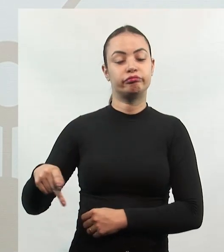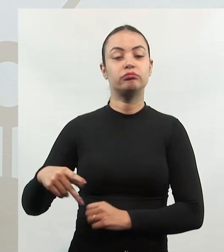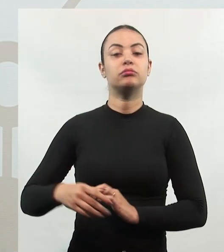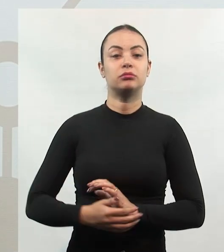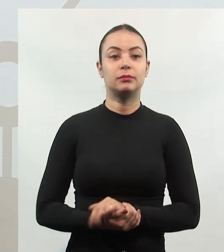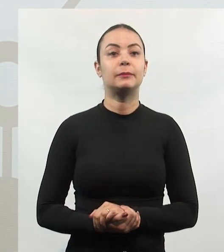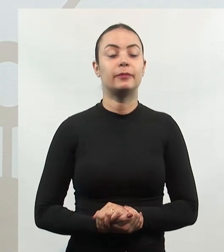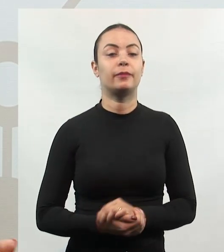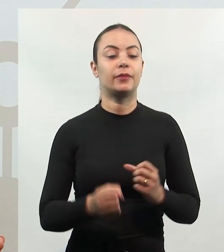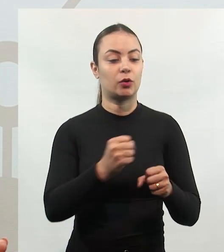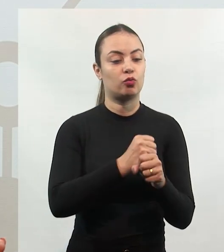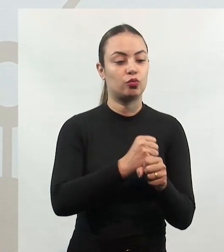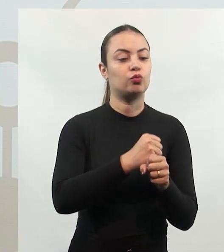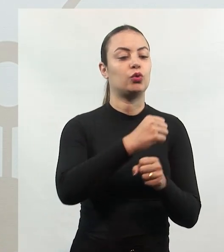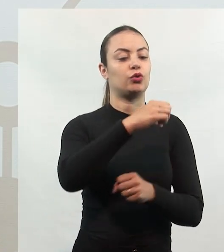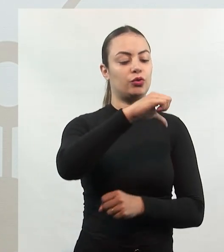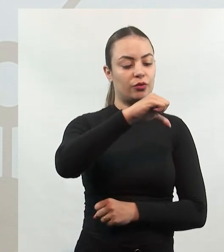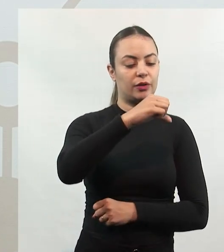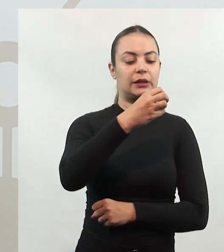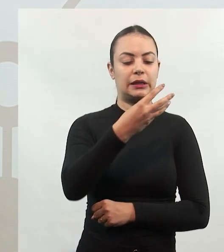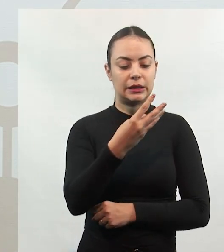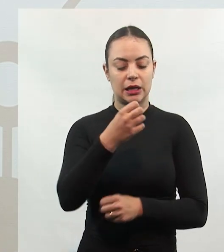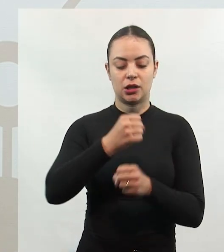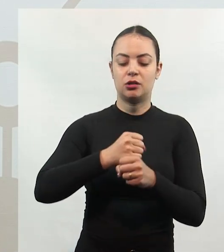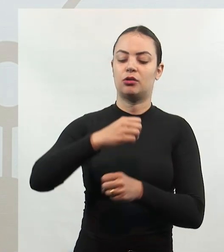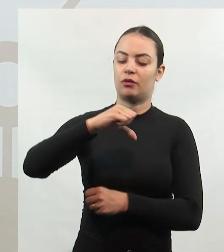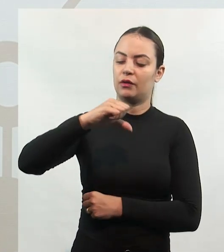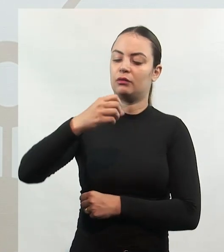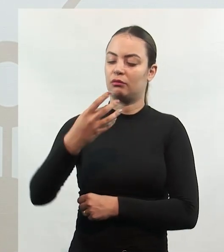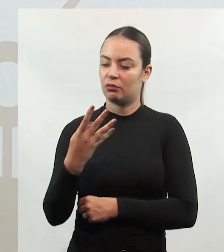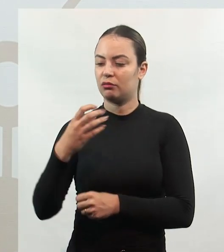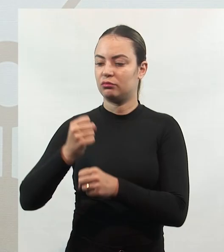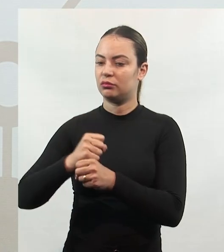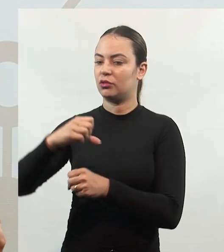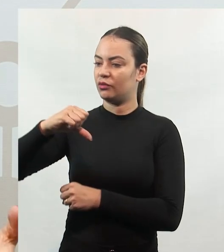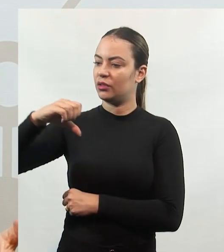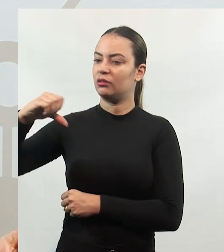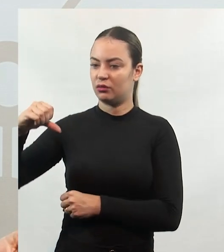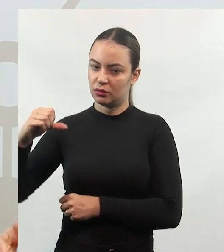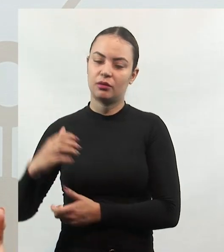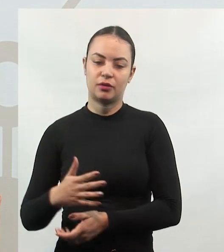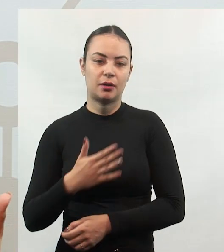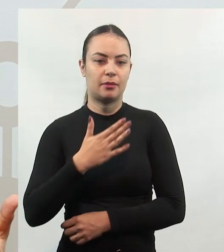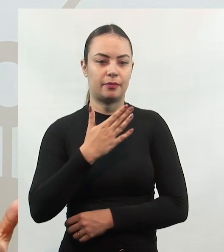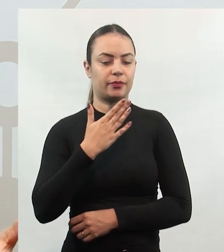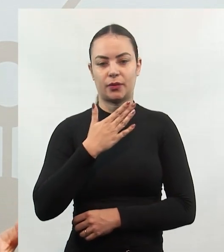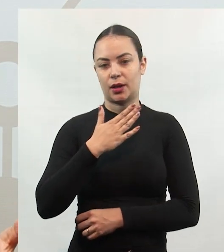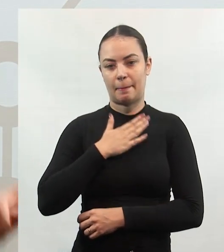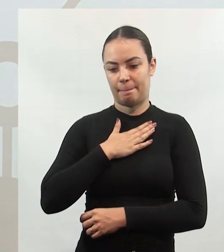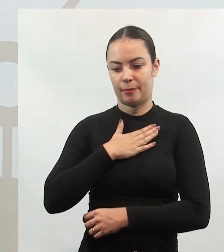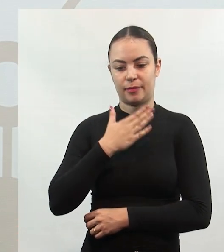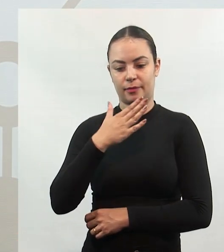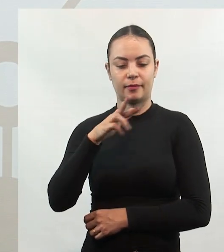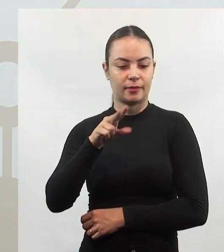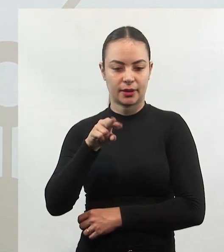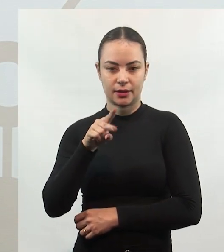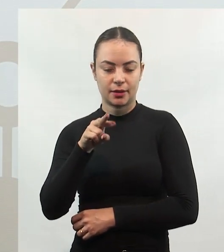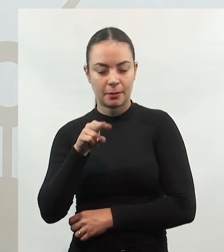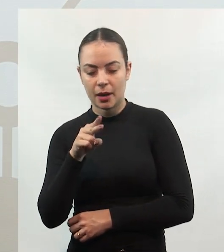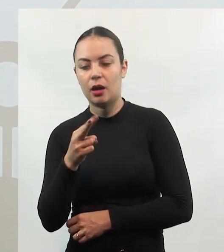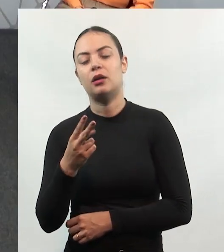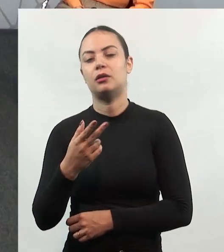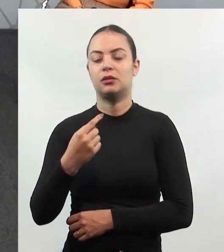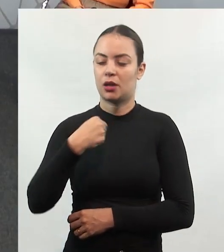mesmo. Então, durante lá, também eu recebi eu digo que é privilégio de uma educação que eu não tive antes